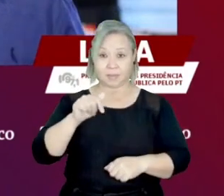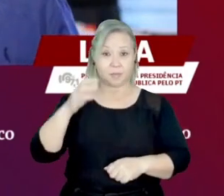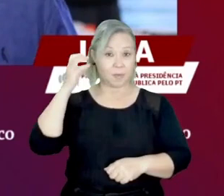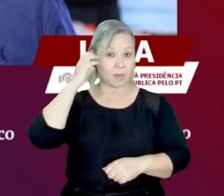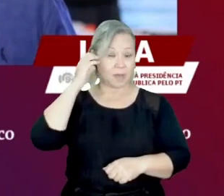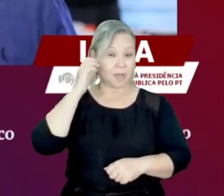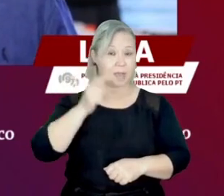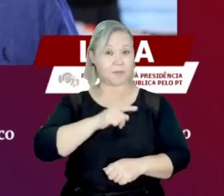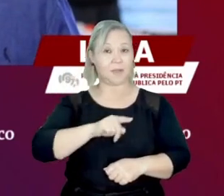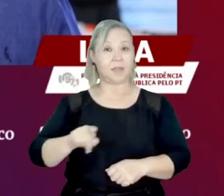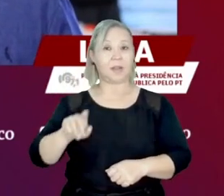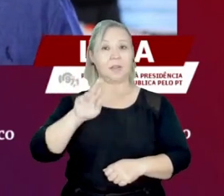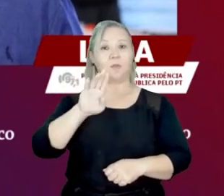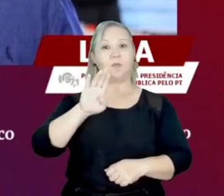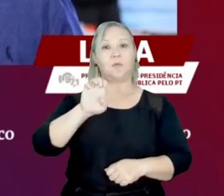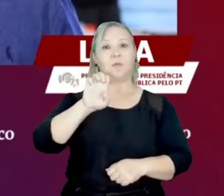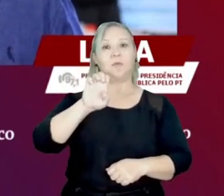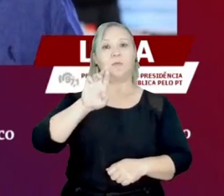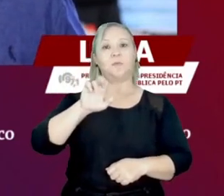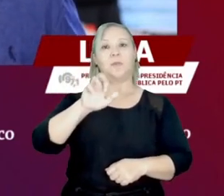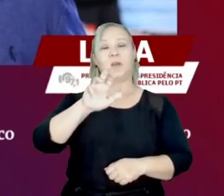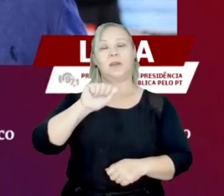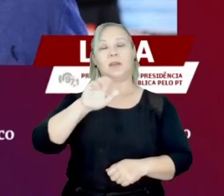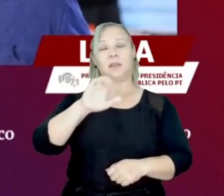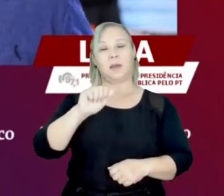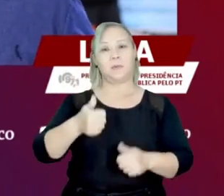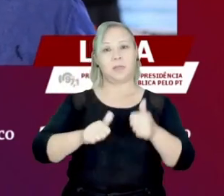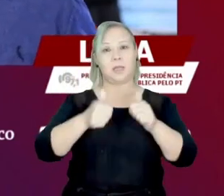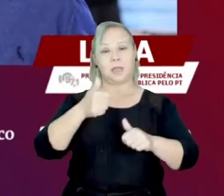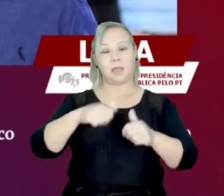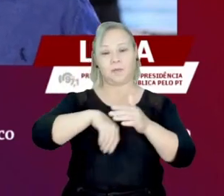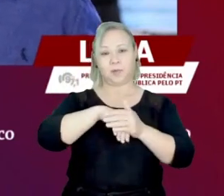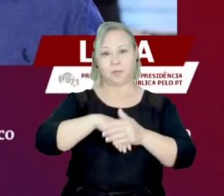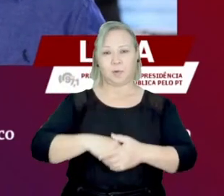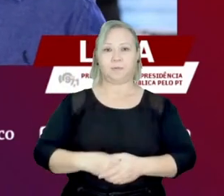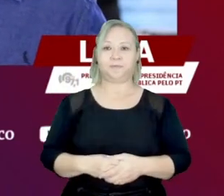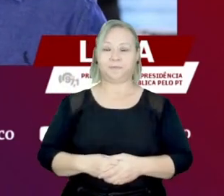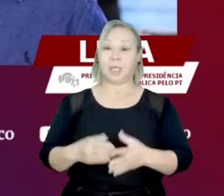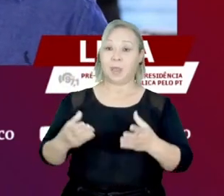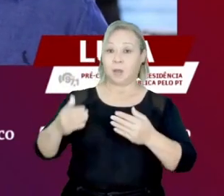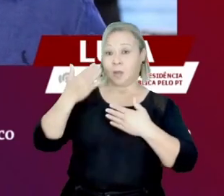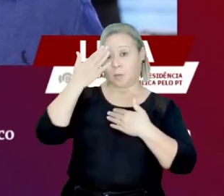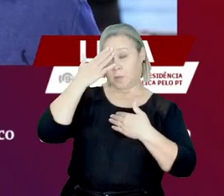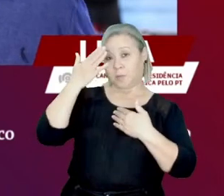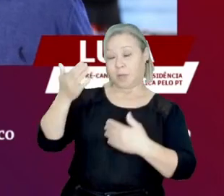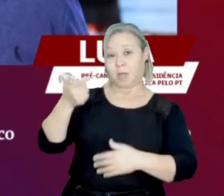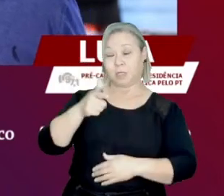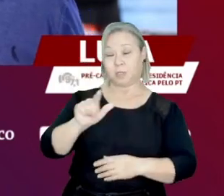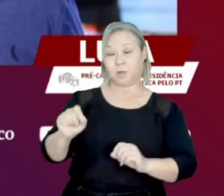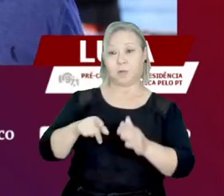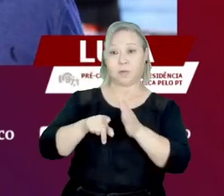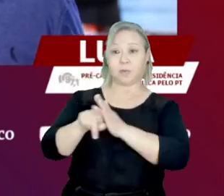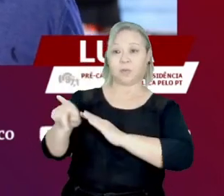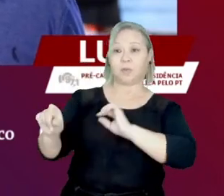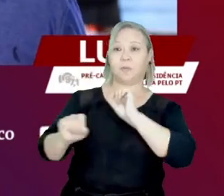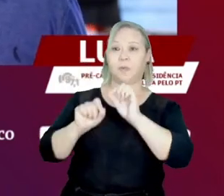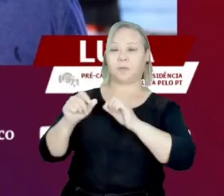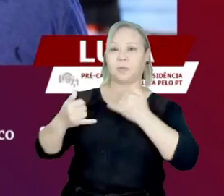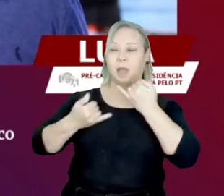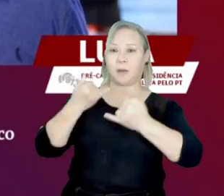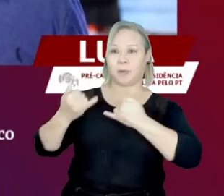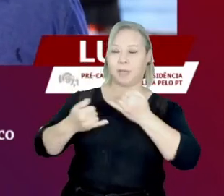palavra e você vem na sequência. A primeira palavra que vier em sua cabeça, você fala com a gente, fechou? Tá bem aí. Vamos lá,